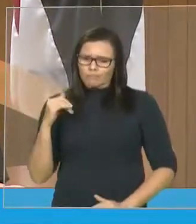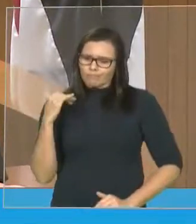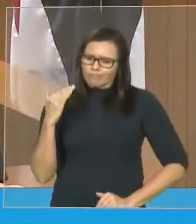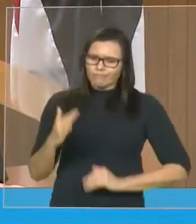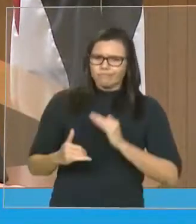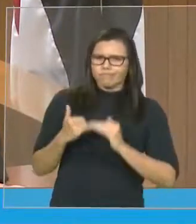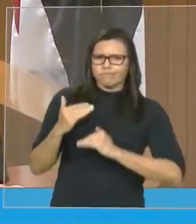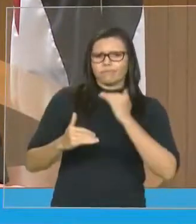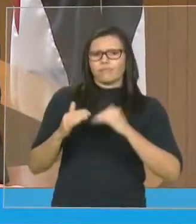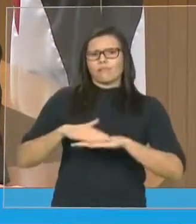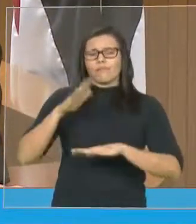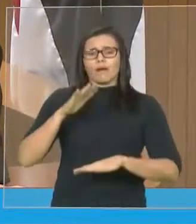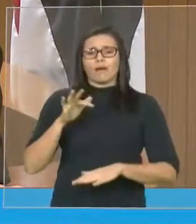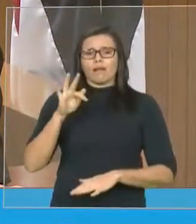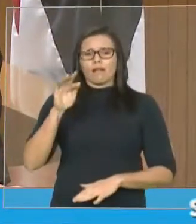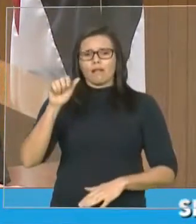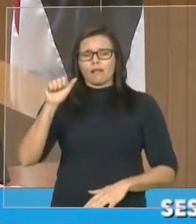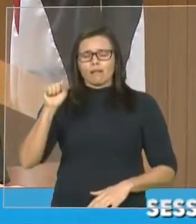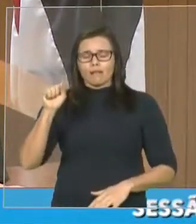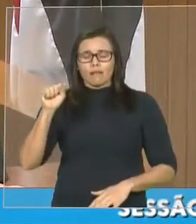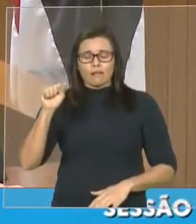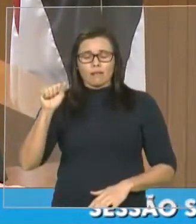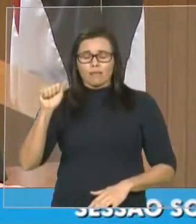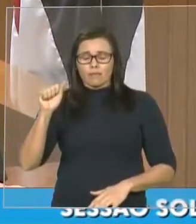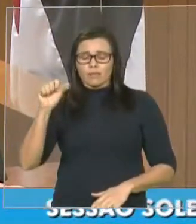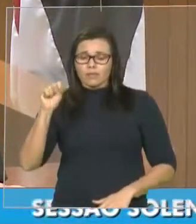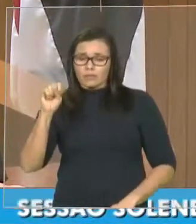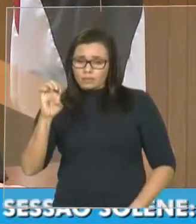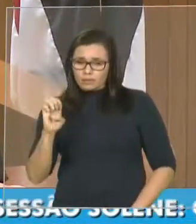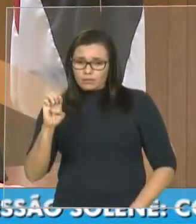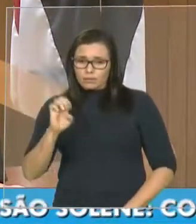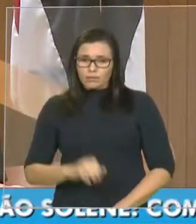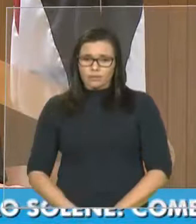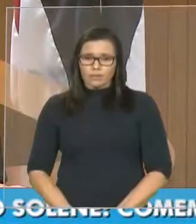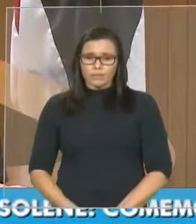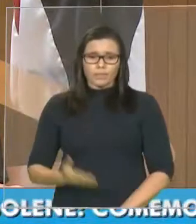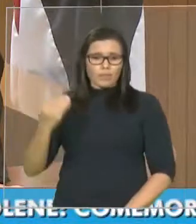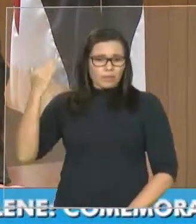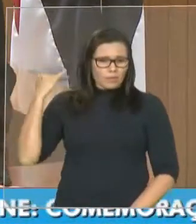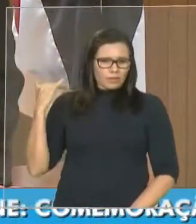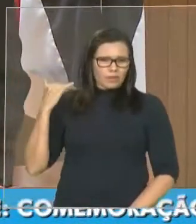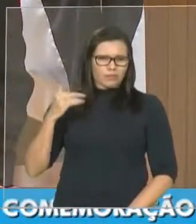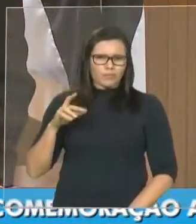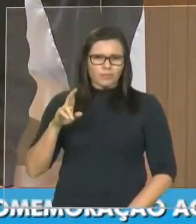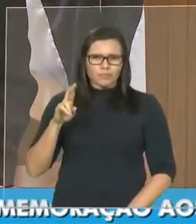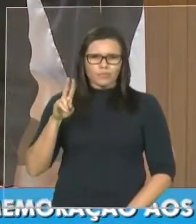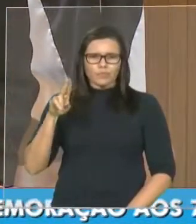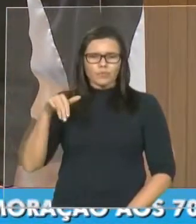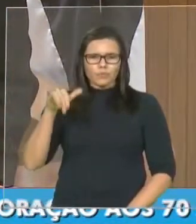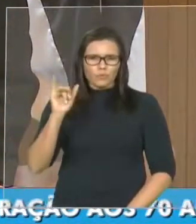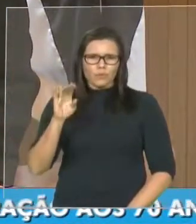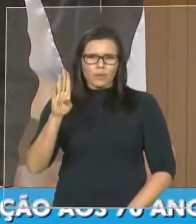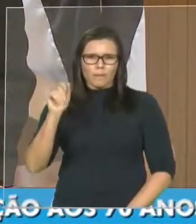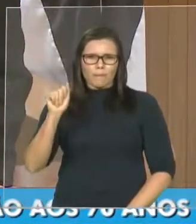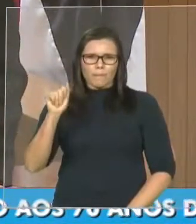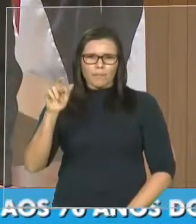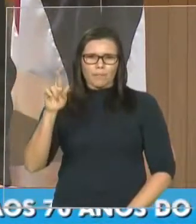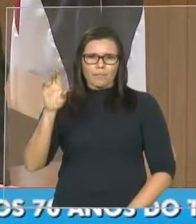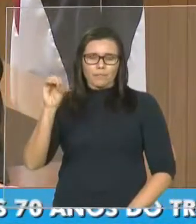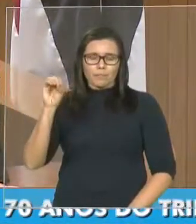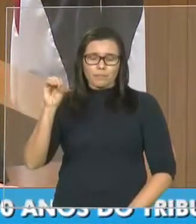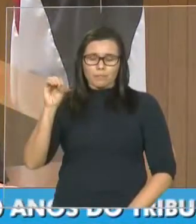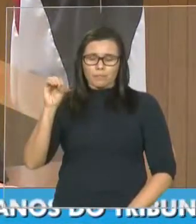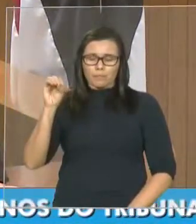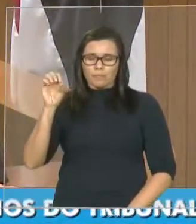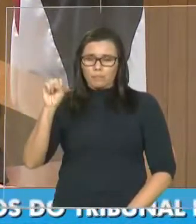nos dizeres de Rui Barbosa, era aquele controle posterior, tribunal analisava as contas depois de executado,